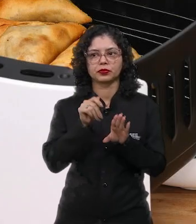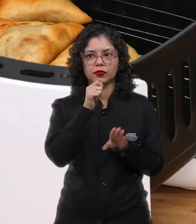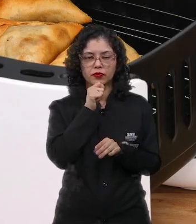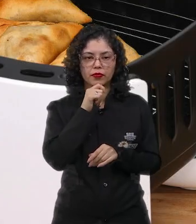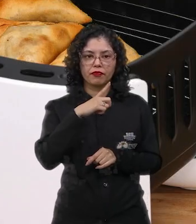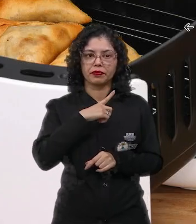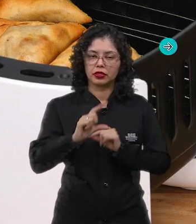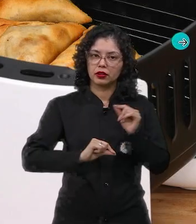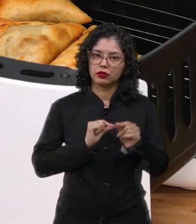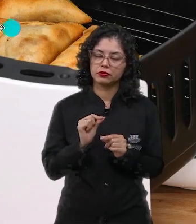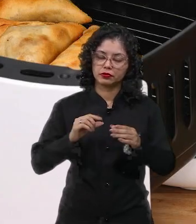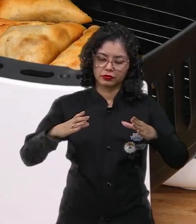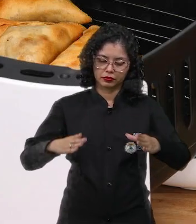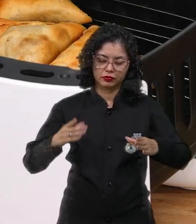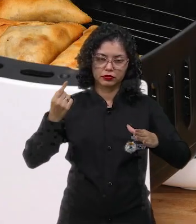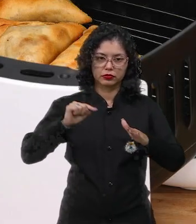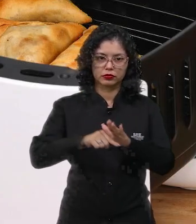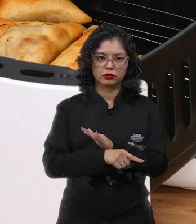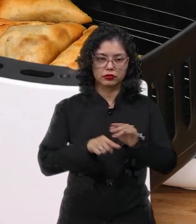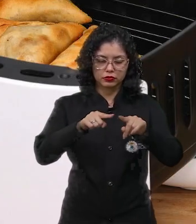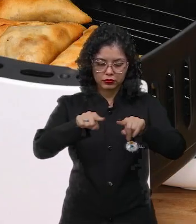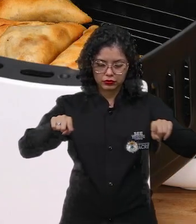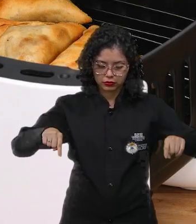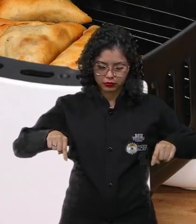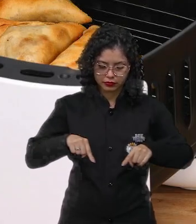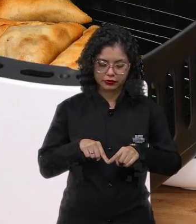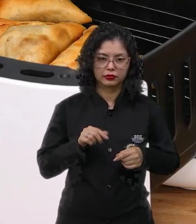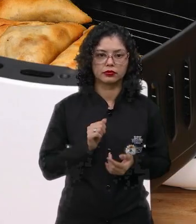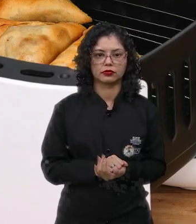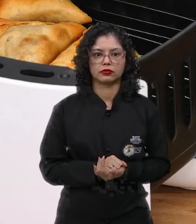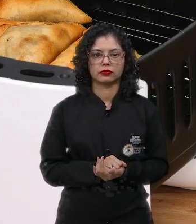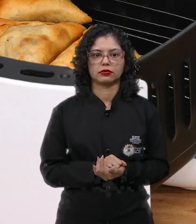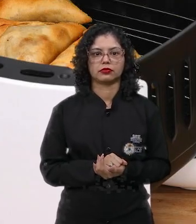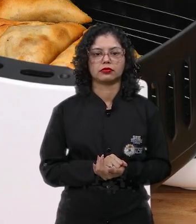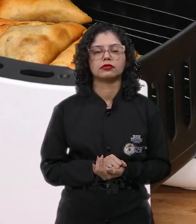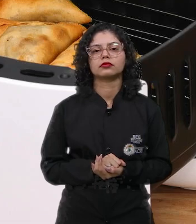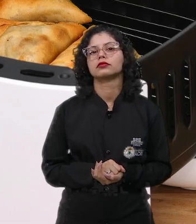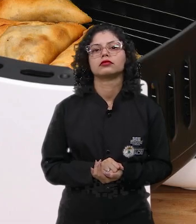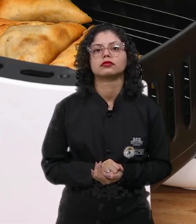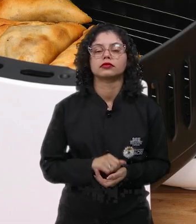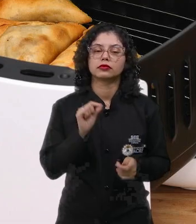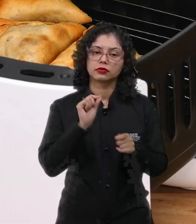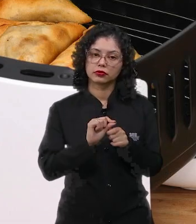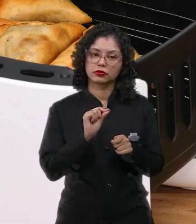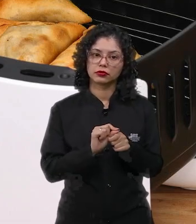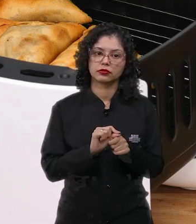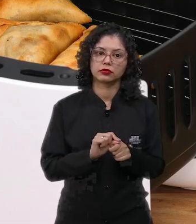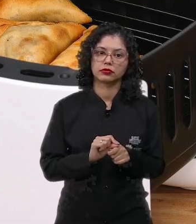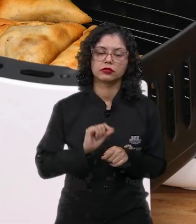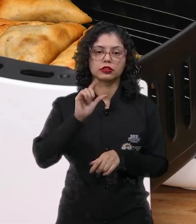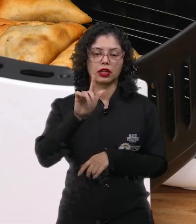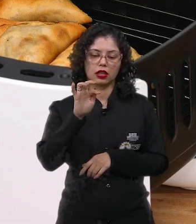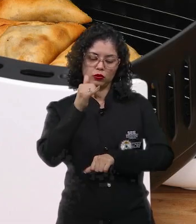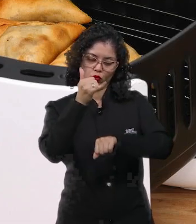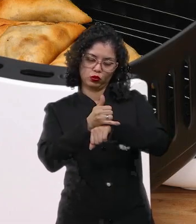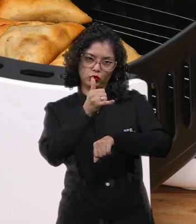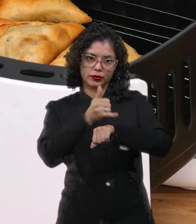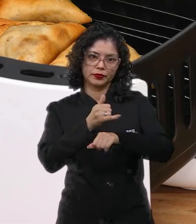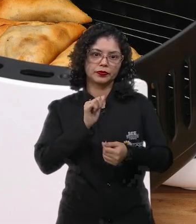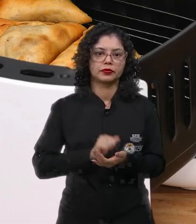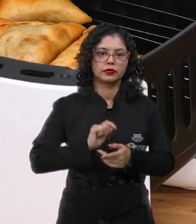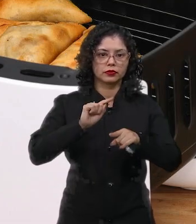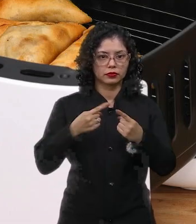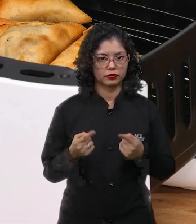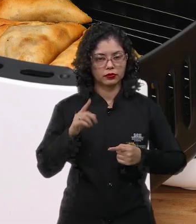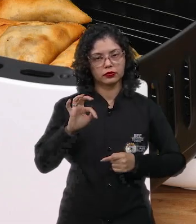tem aqui, ó, esse cesto interno aqui, essa parte interna da Air Fryer, que é feito de liga de alumínio, mais o Teflon,